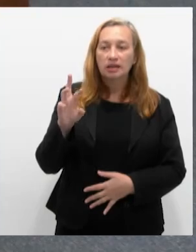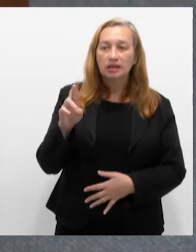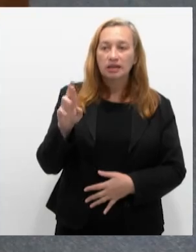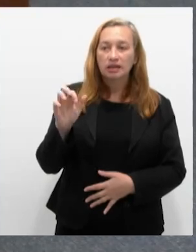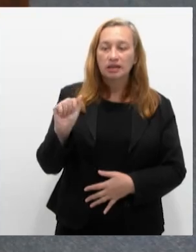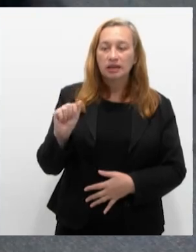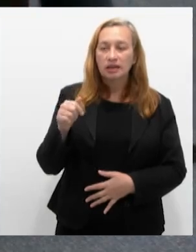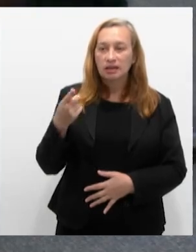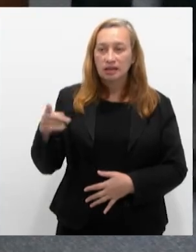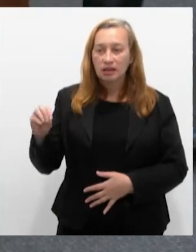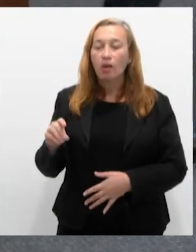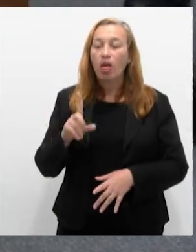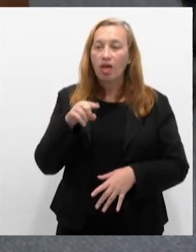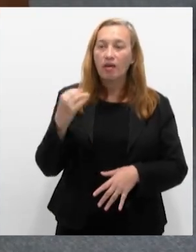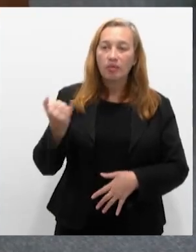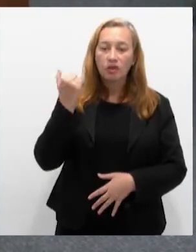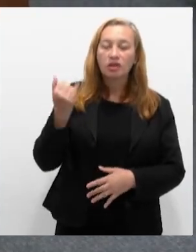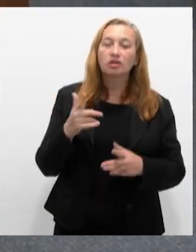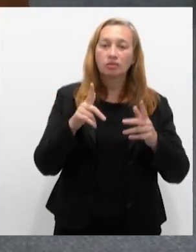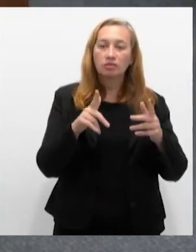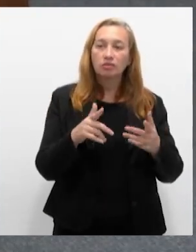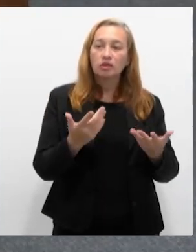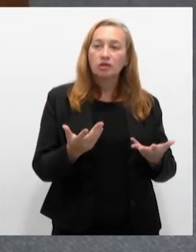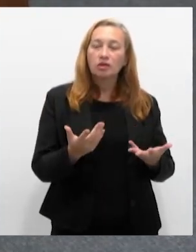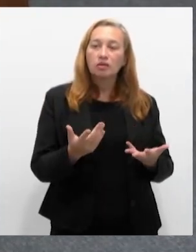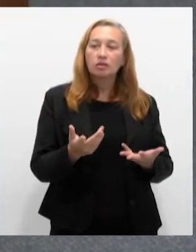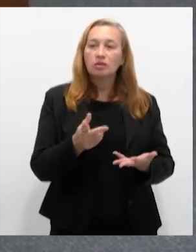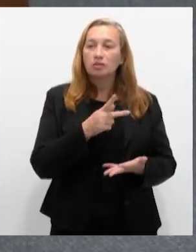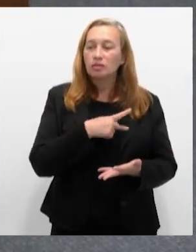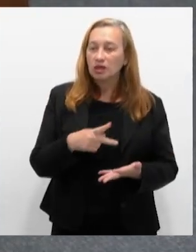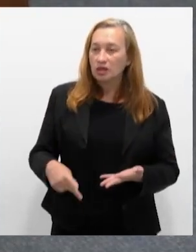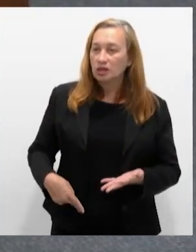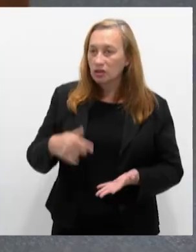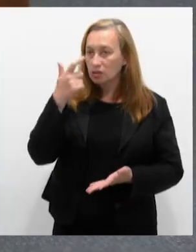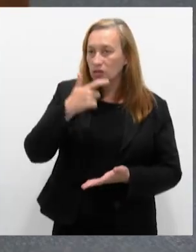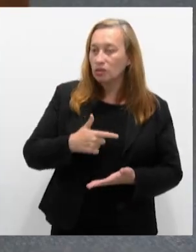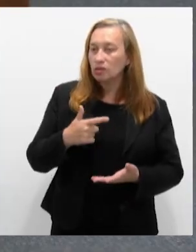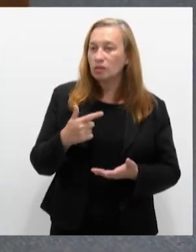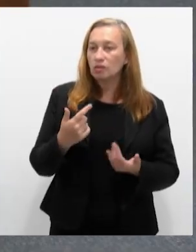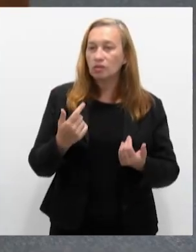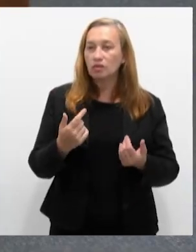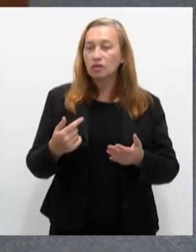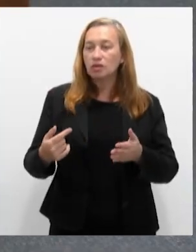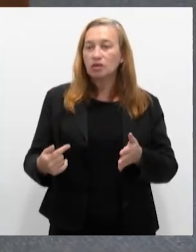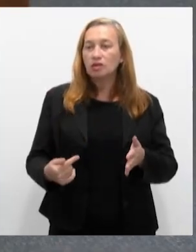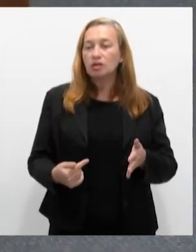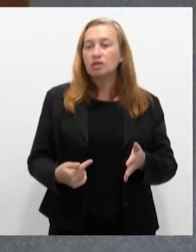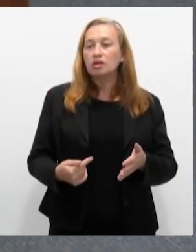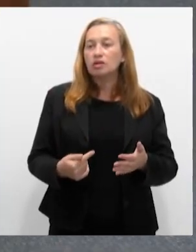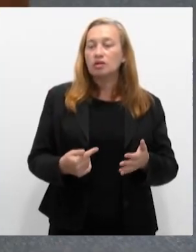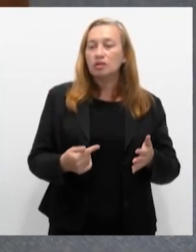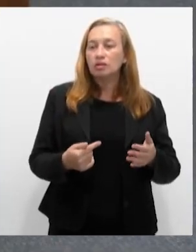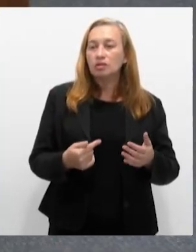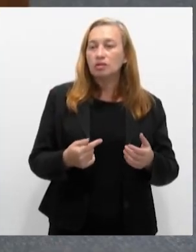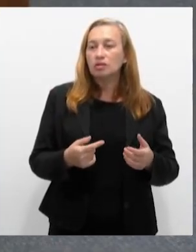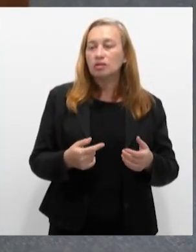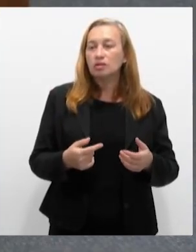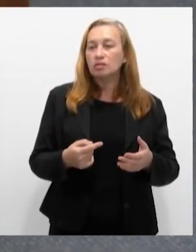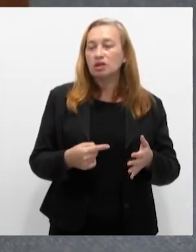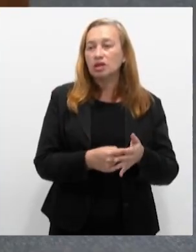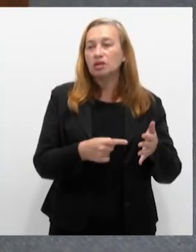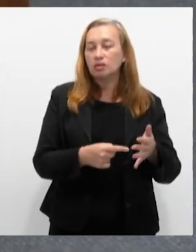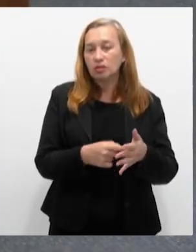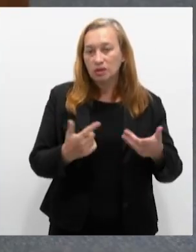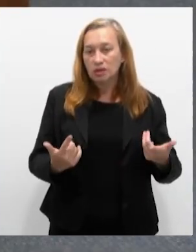como presidente, a gente vem recebendo uma demanda muito grande de pessoas realmente que amam, que